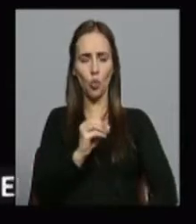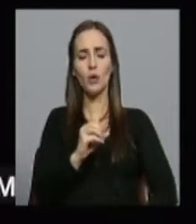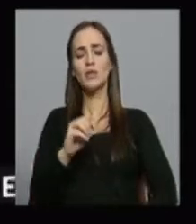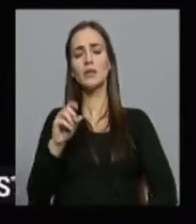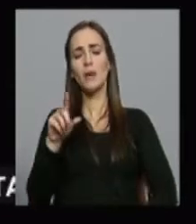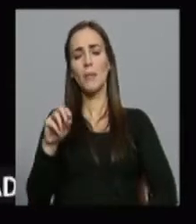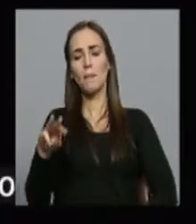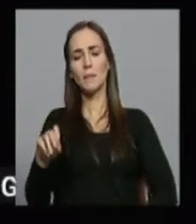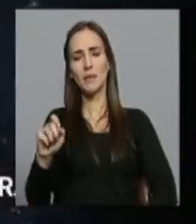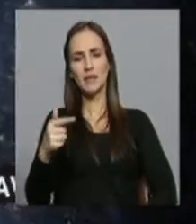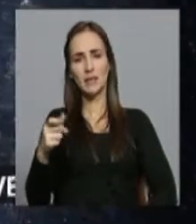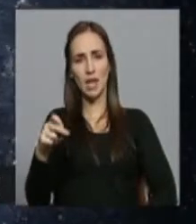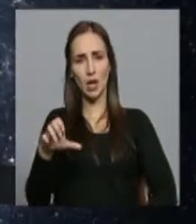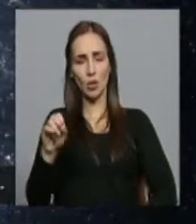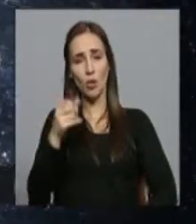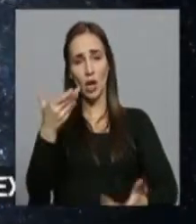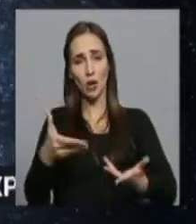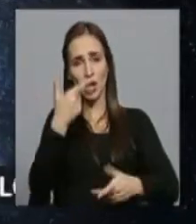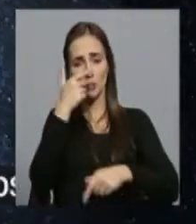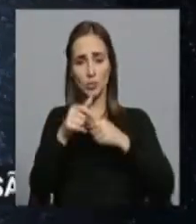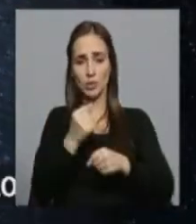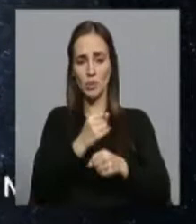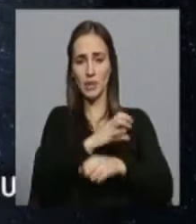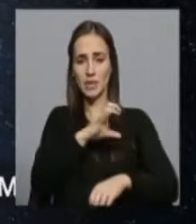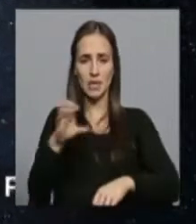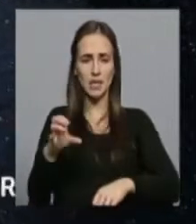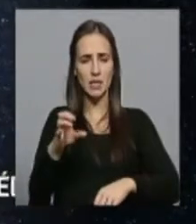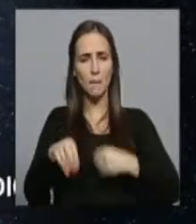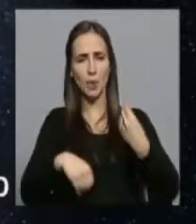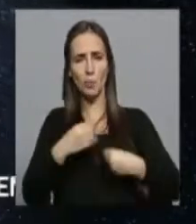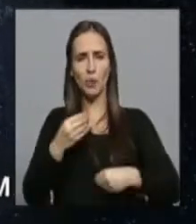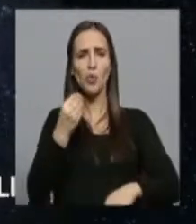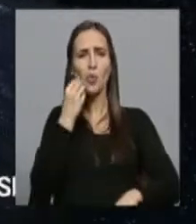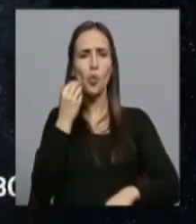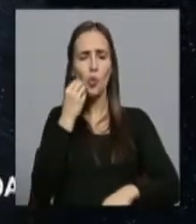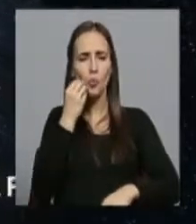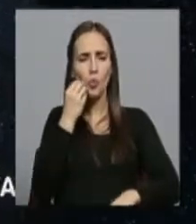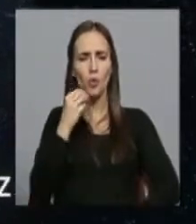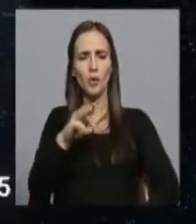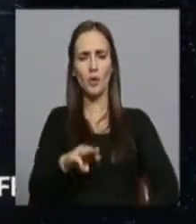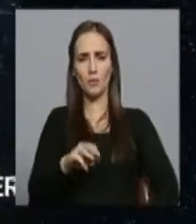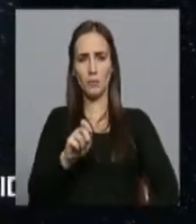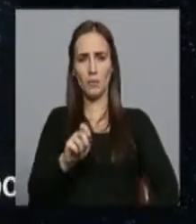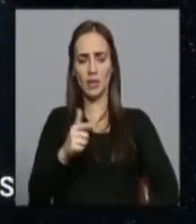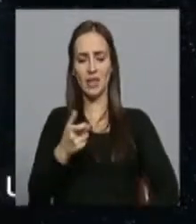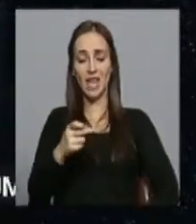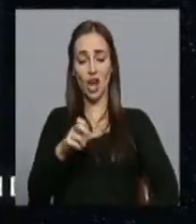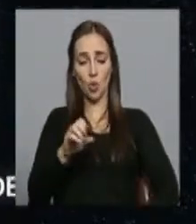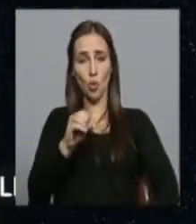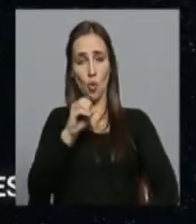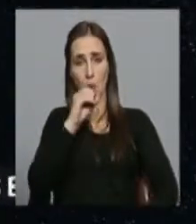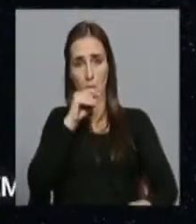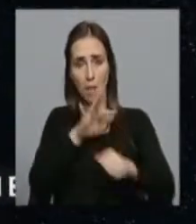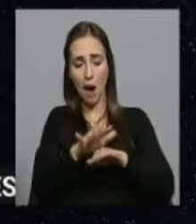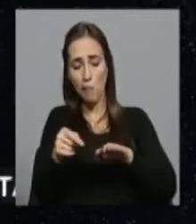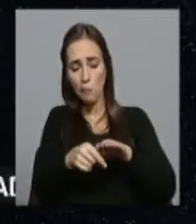cientistas é tentar perceber como é que a libertação de metano que existe também por baixo dos nossos oceanos, pode ou não influenciar